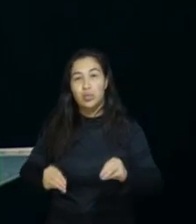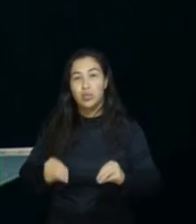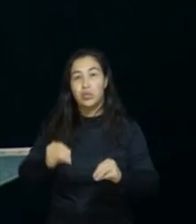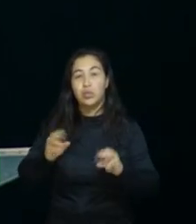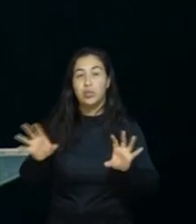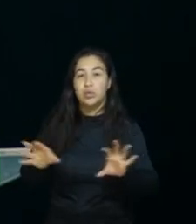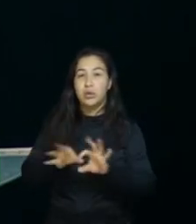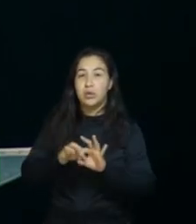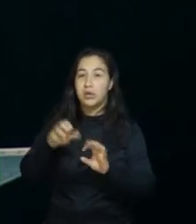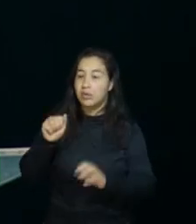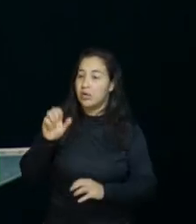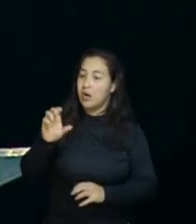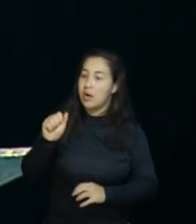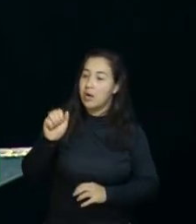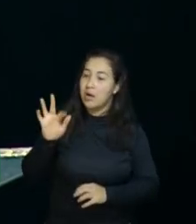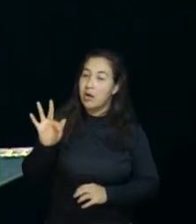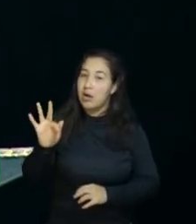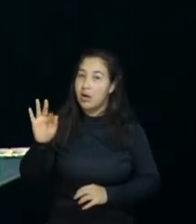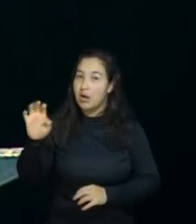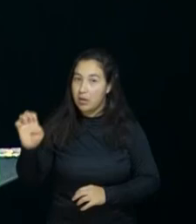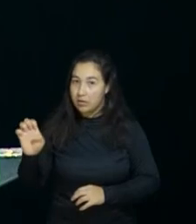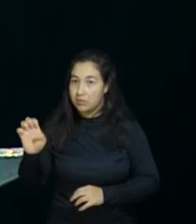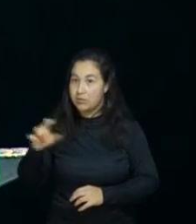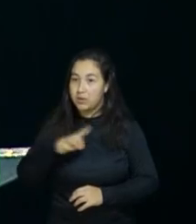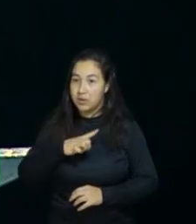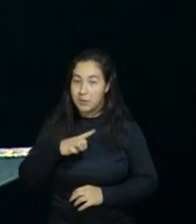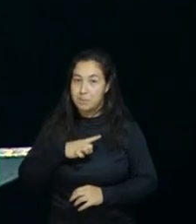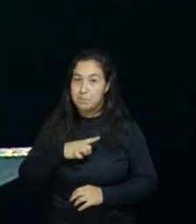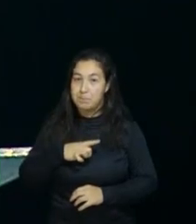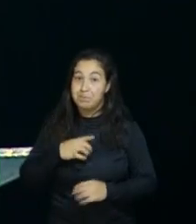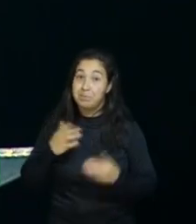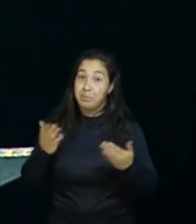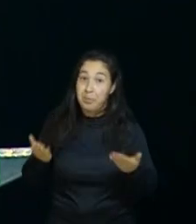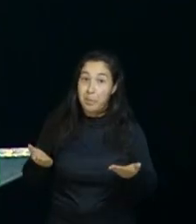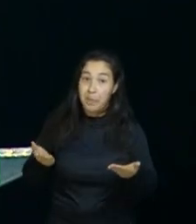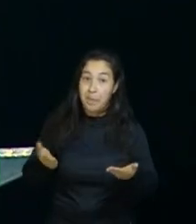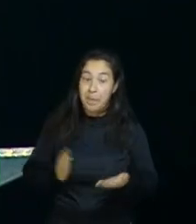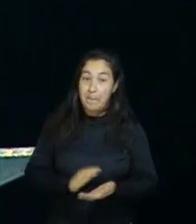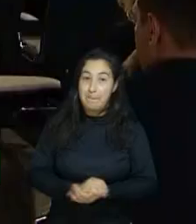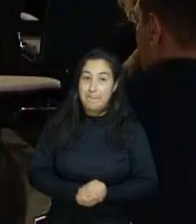e, desta forma,